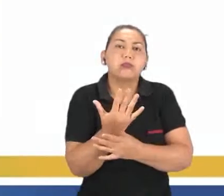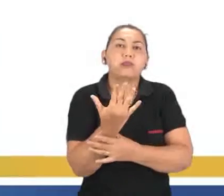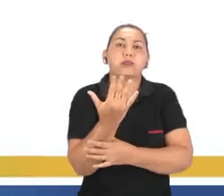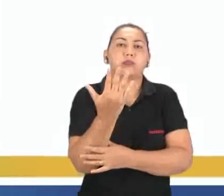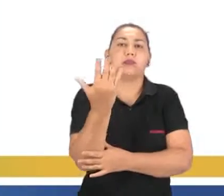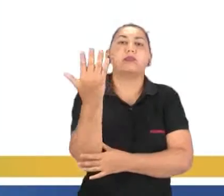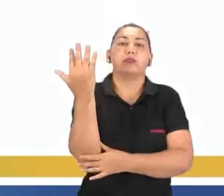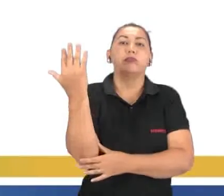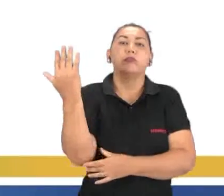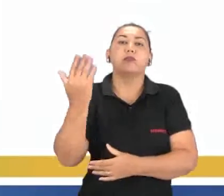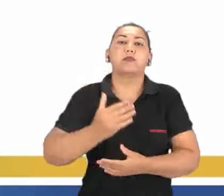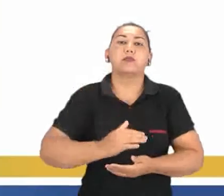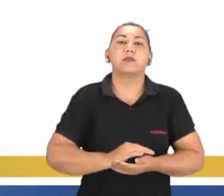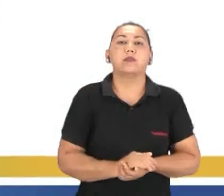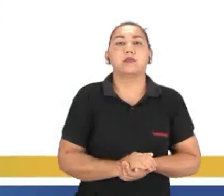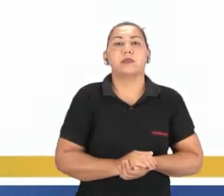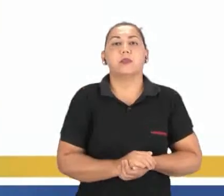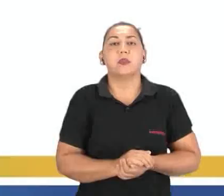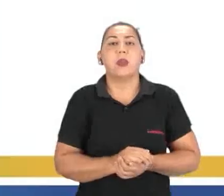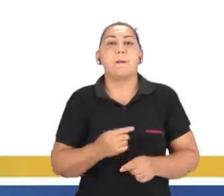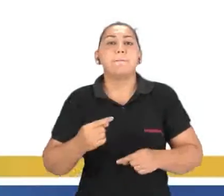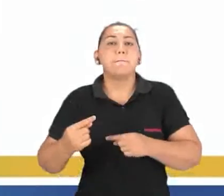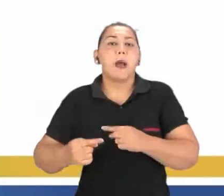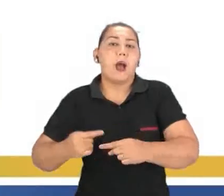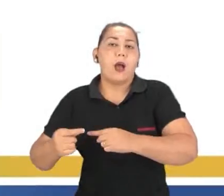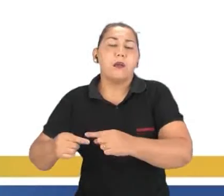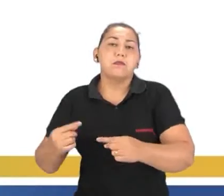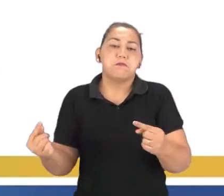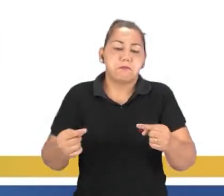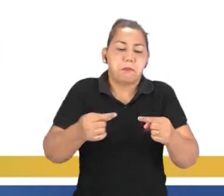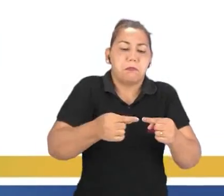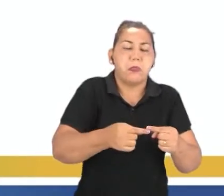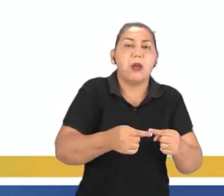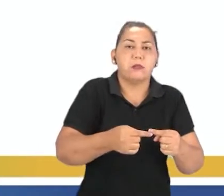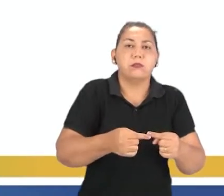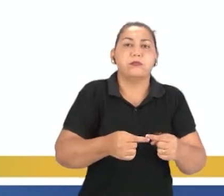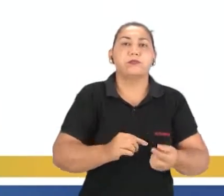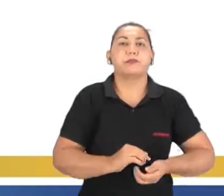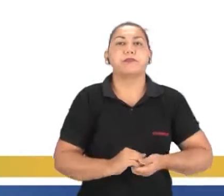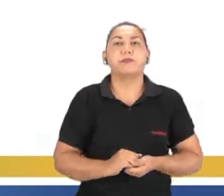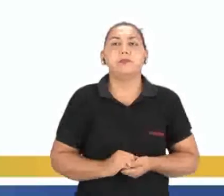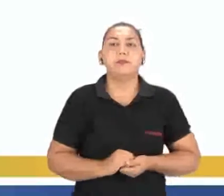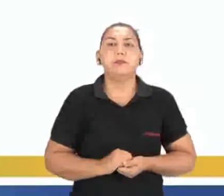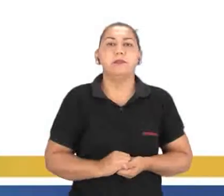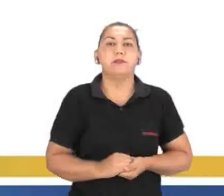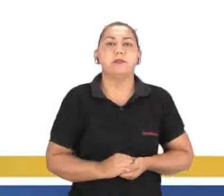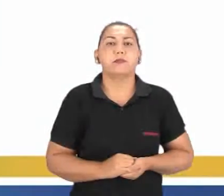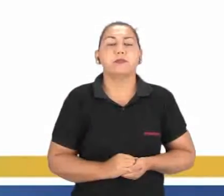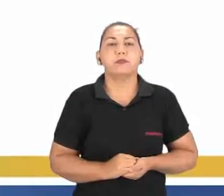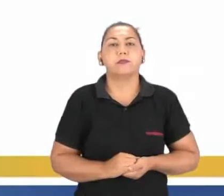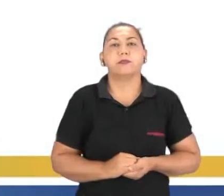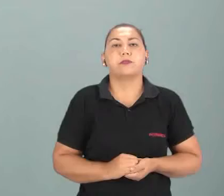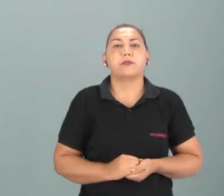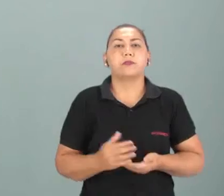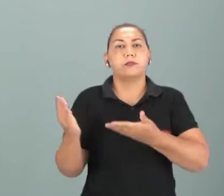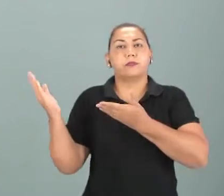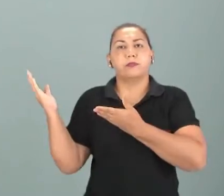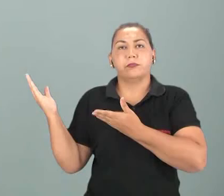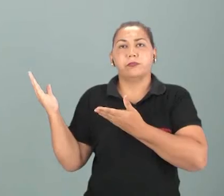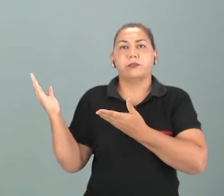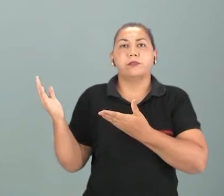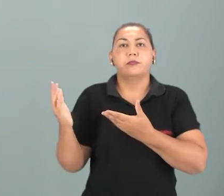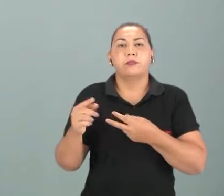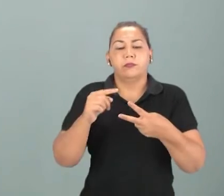formação dos gametas e vão se recombinar na formação do indivíduo, tá? Então, eu trouxe para vocês aqui